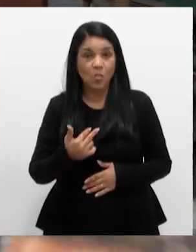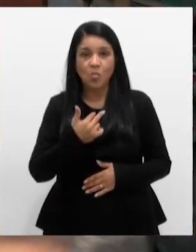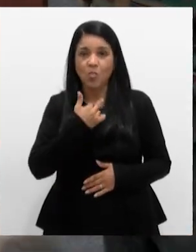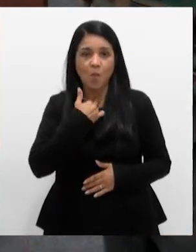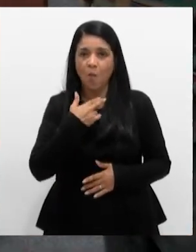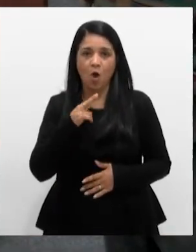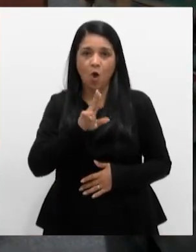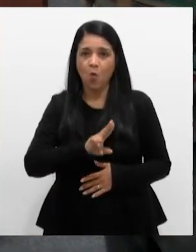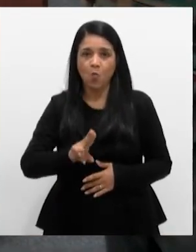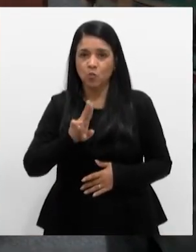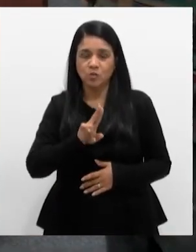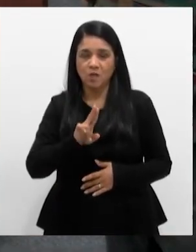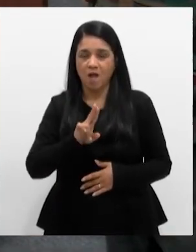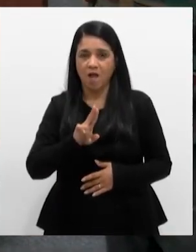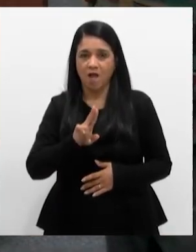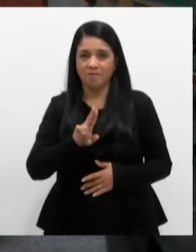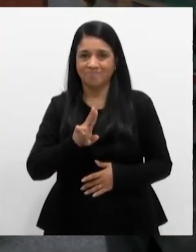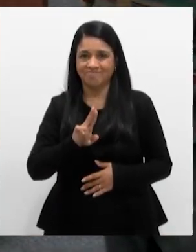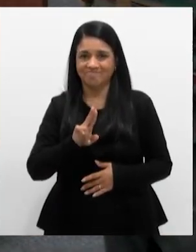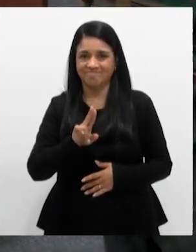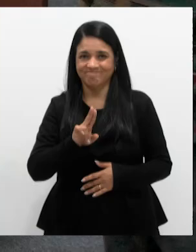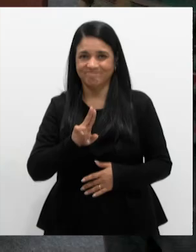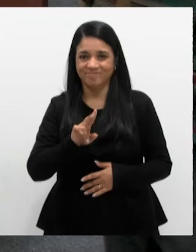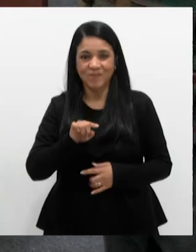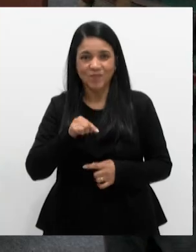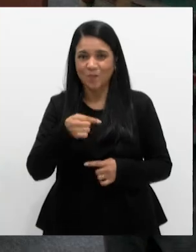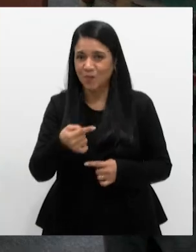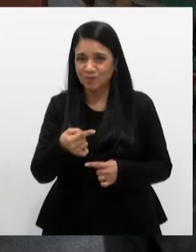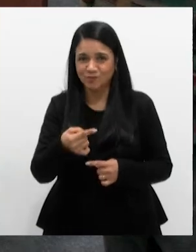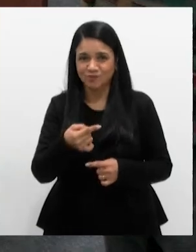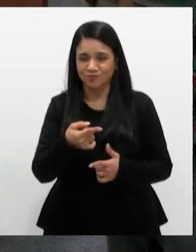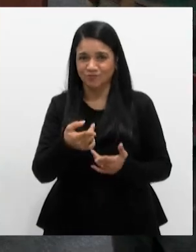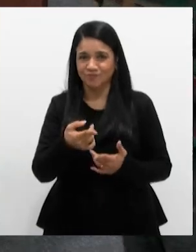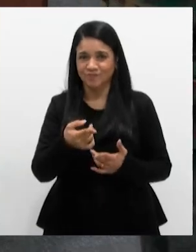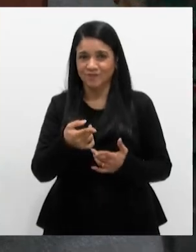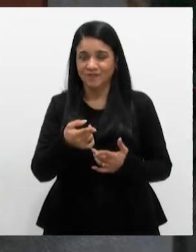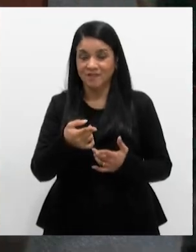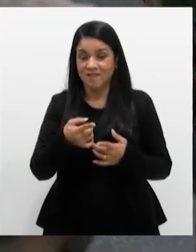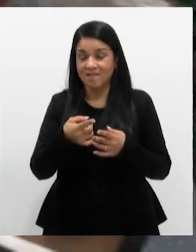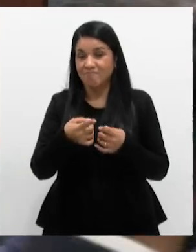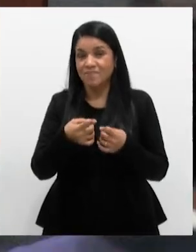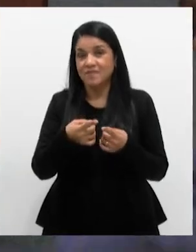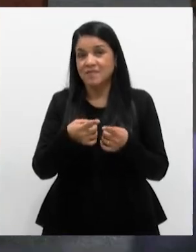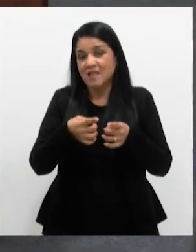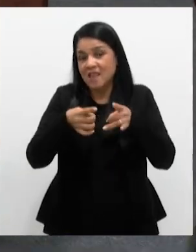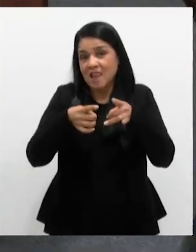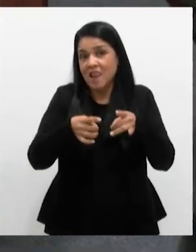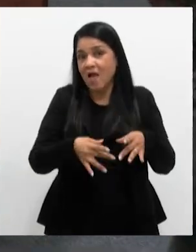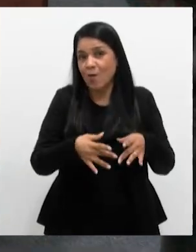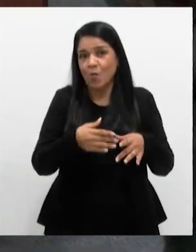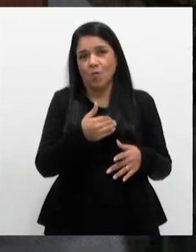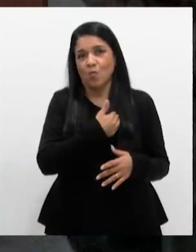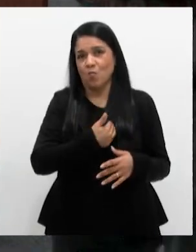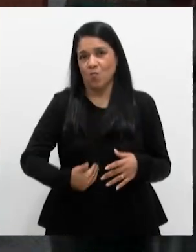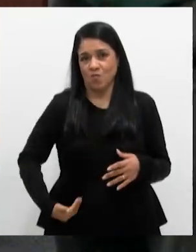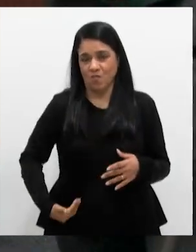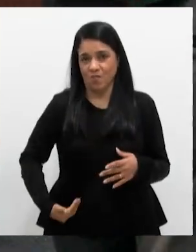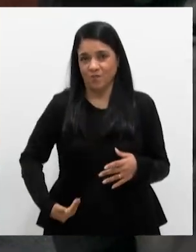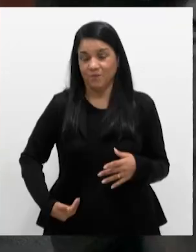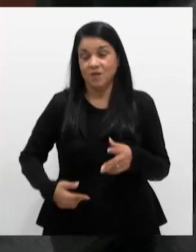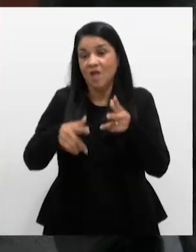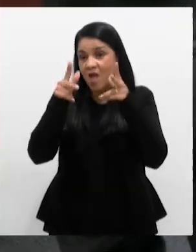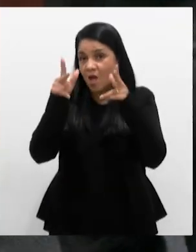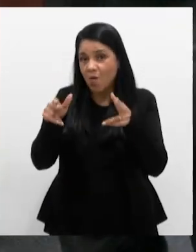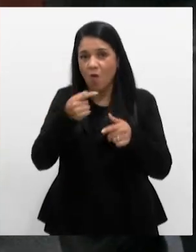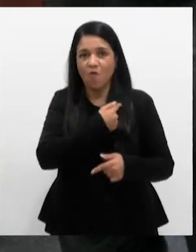pública a seu favor, porque você deixou de ser funcionário público. É o caso do governador.